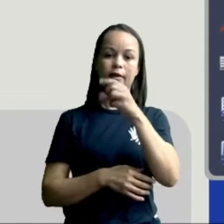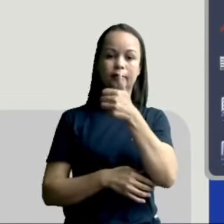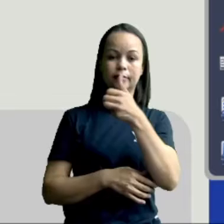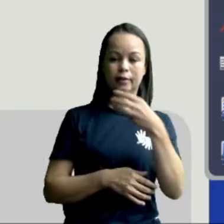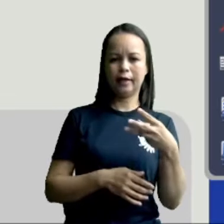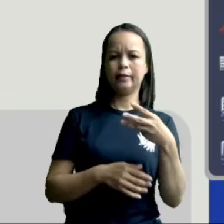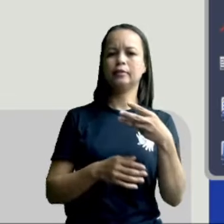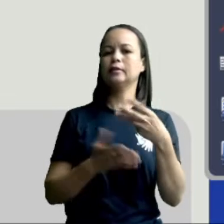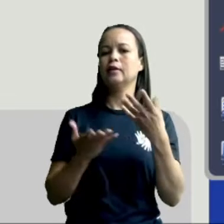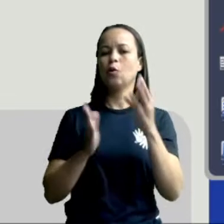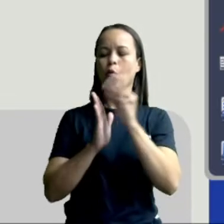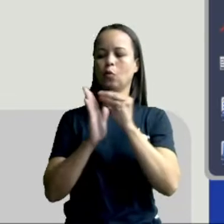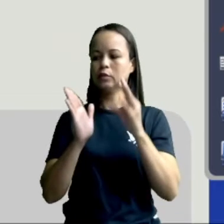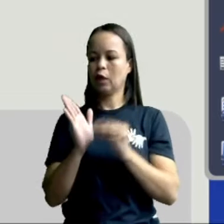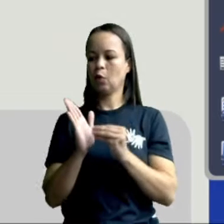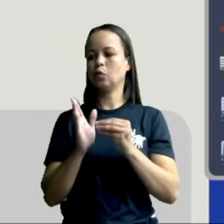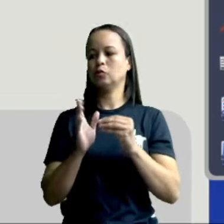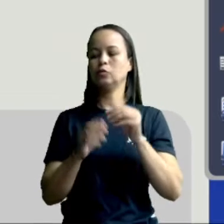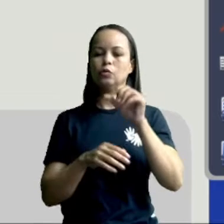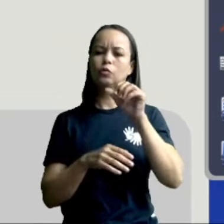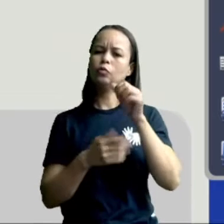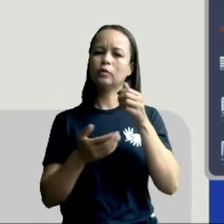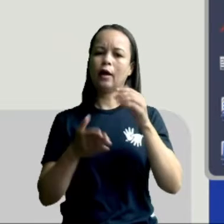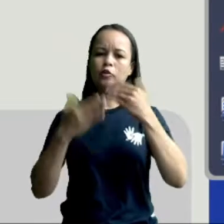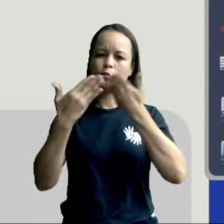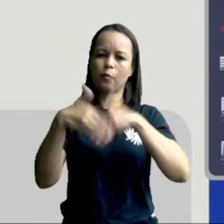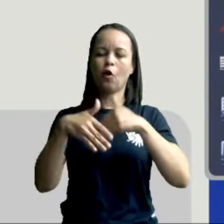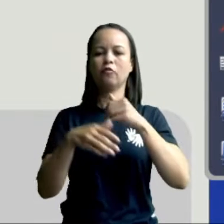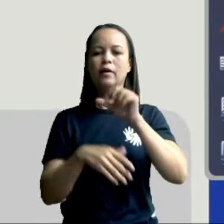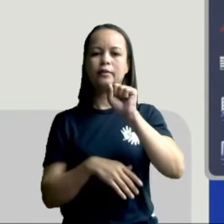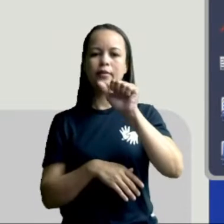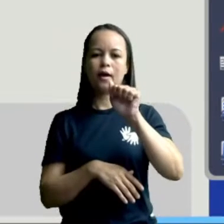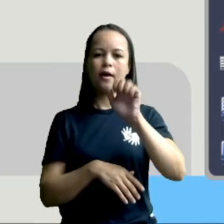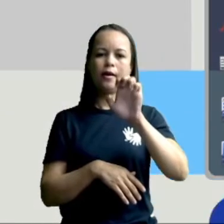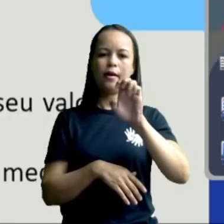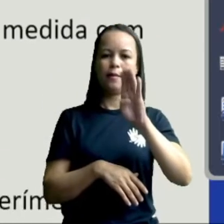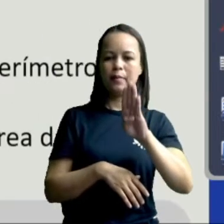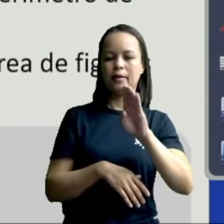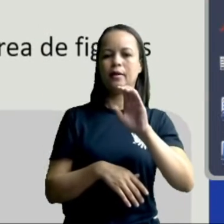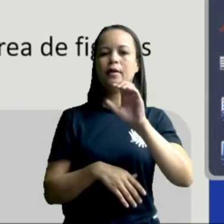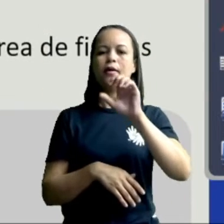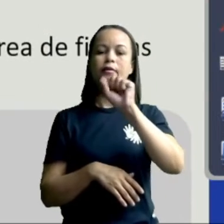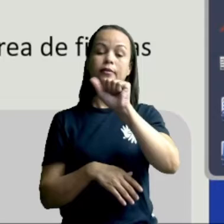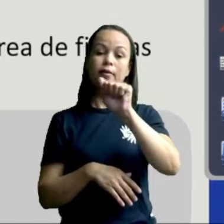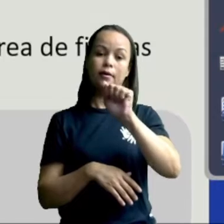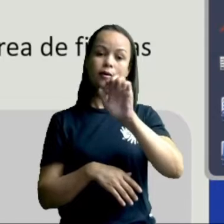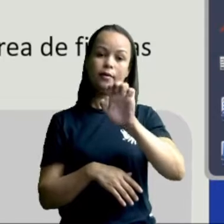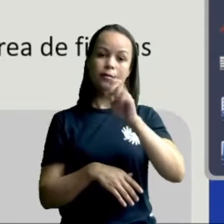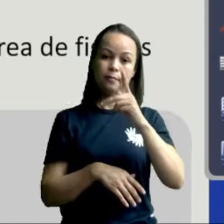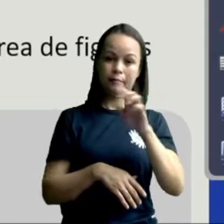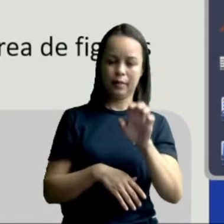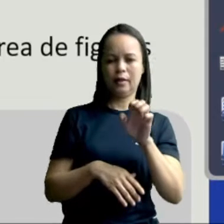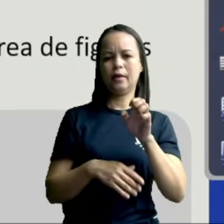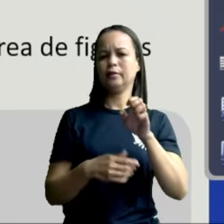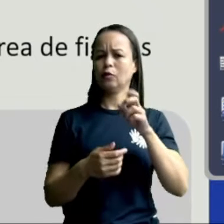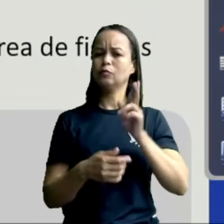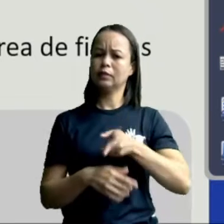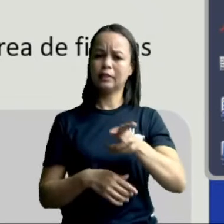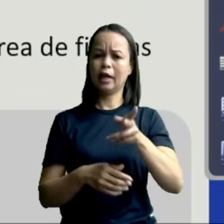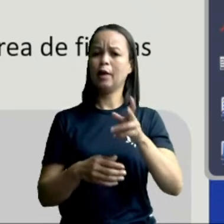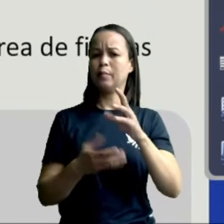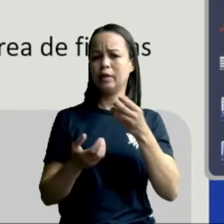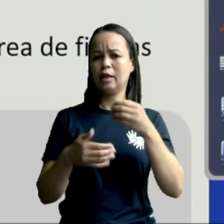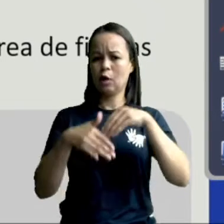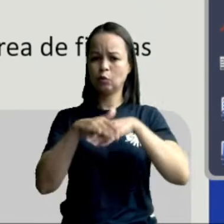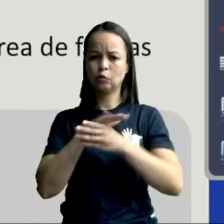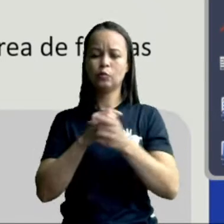tá? Conteúdos aí que costuma cair em todas as provas de avaliações externas que vocês forem fazer, tá?